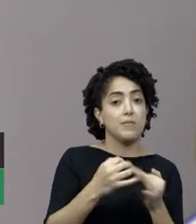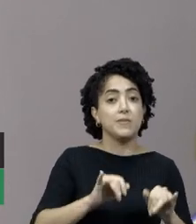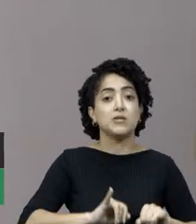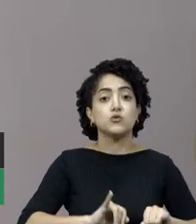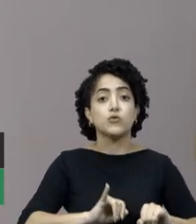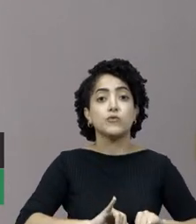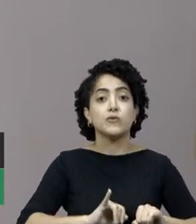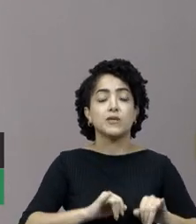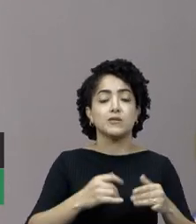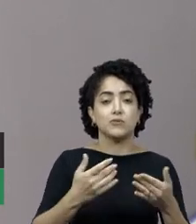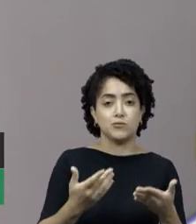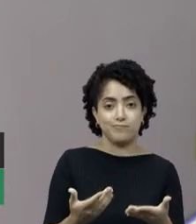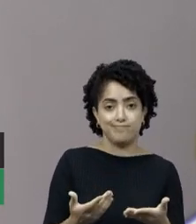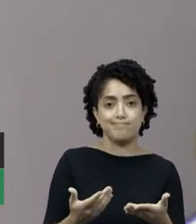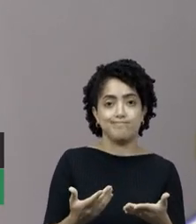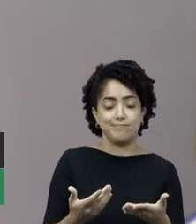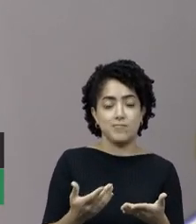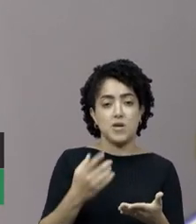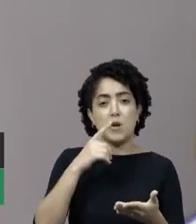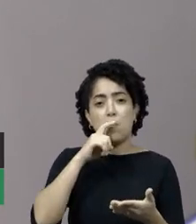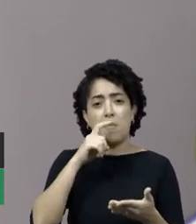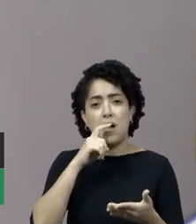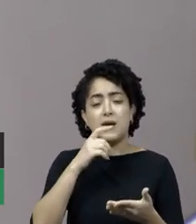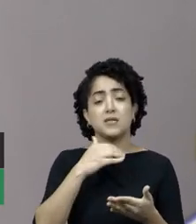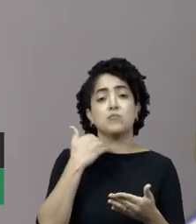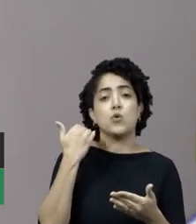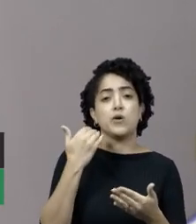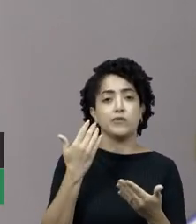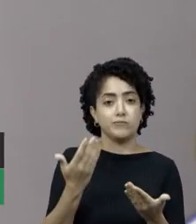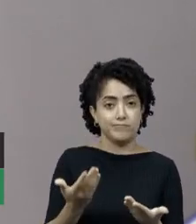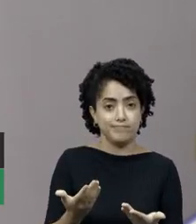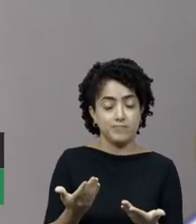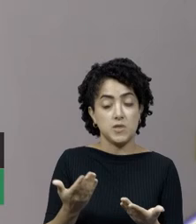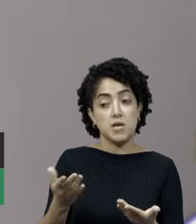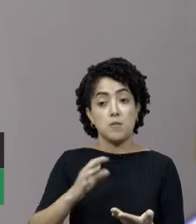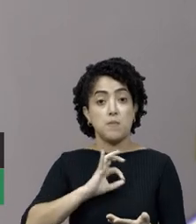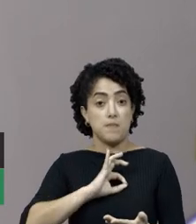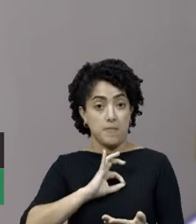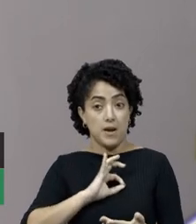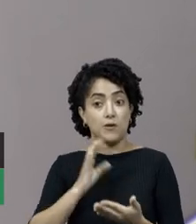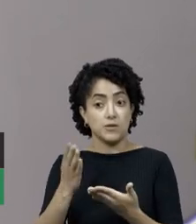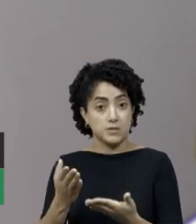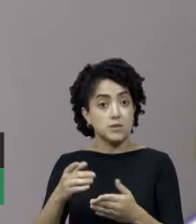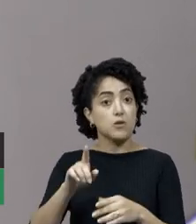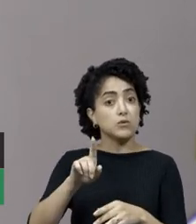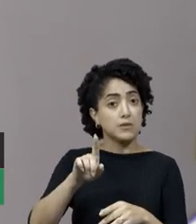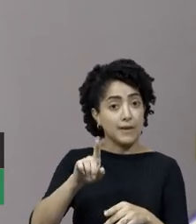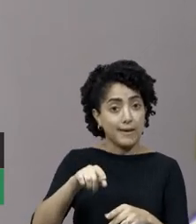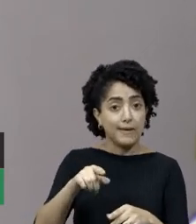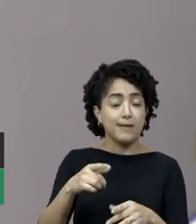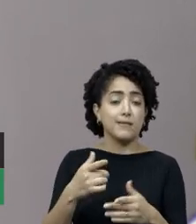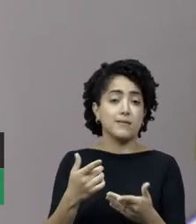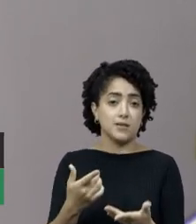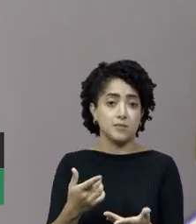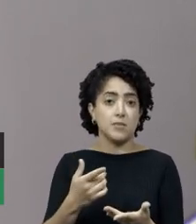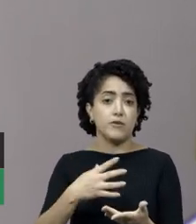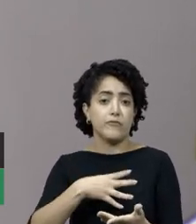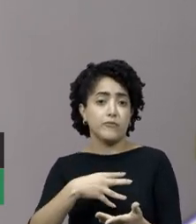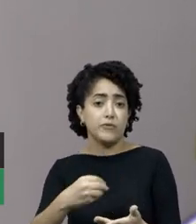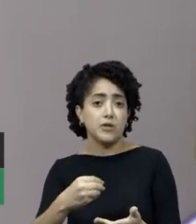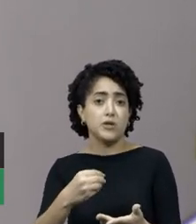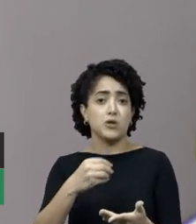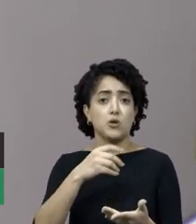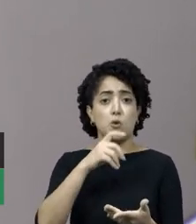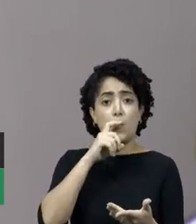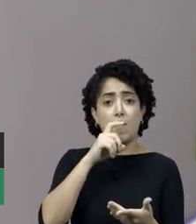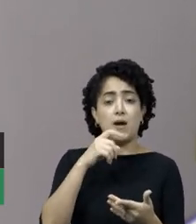a falta do pai? Porque ele, além de um policial, ele é um pai, é um irmão, é um filho, é um neto de